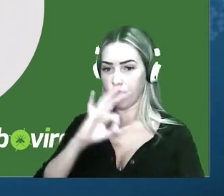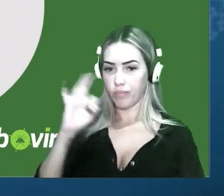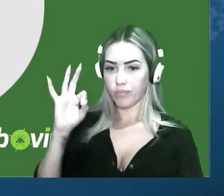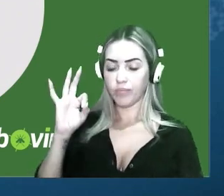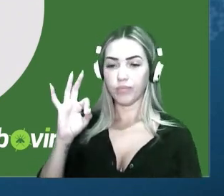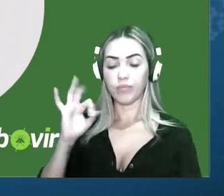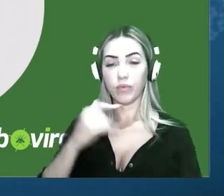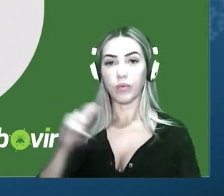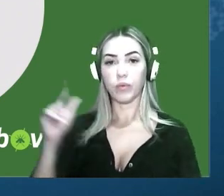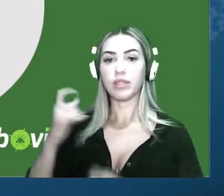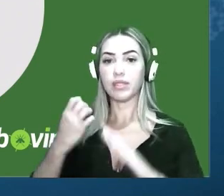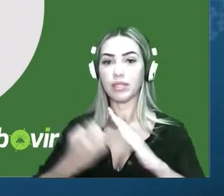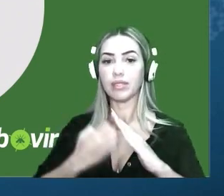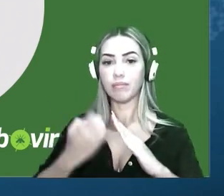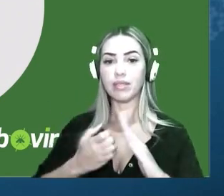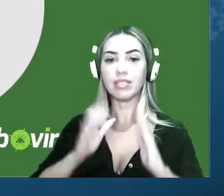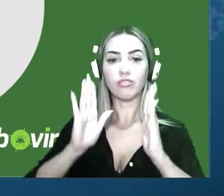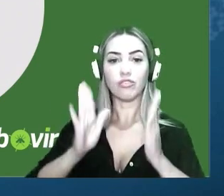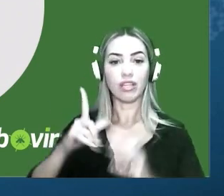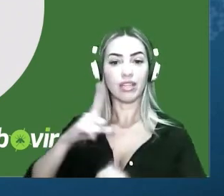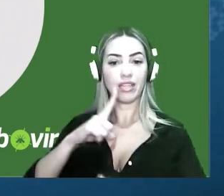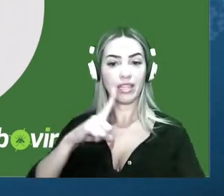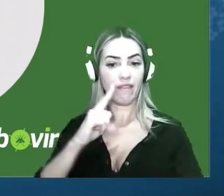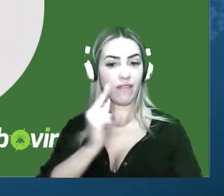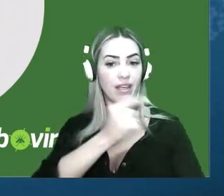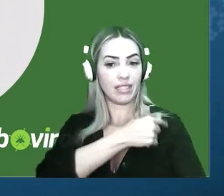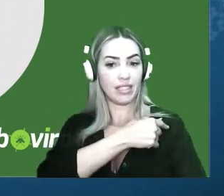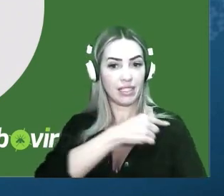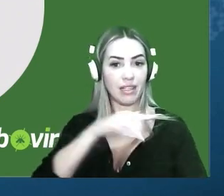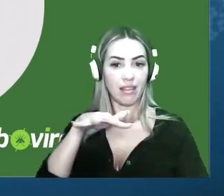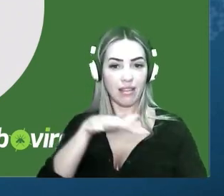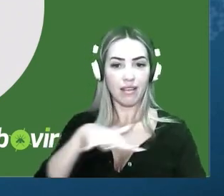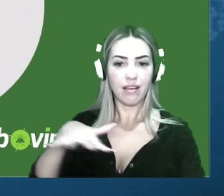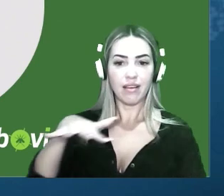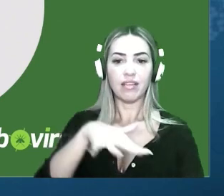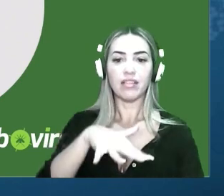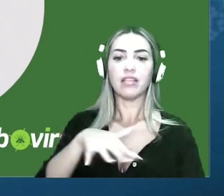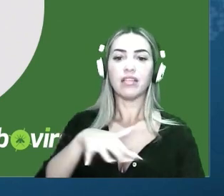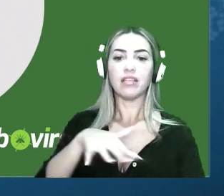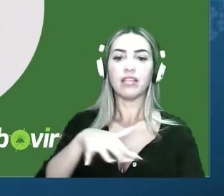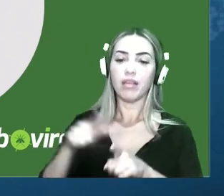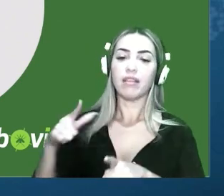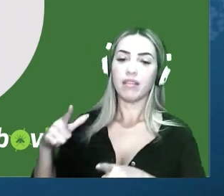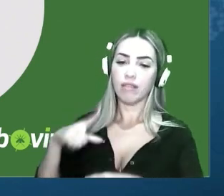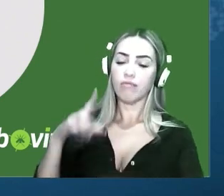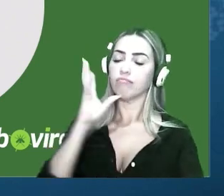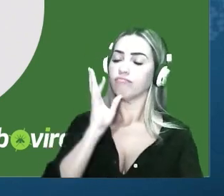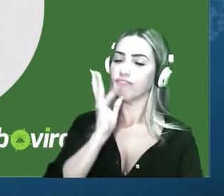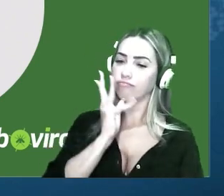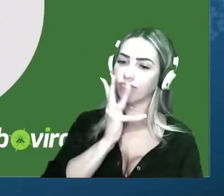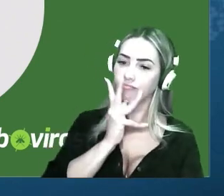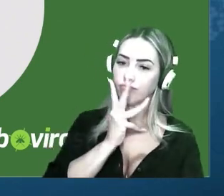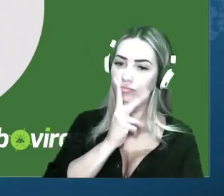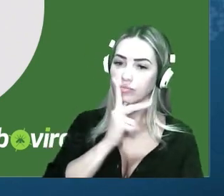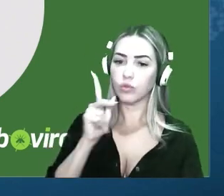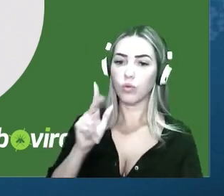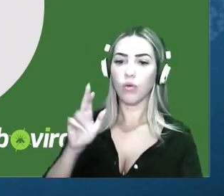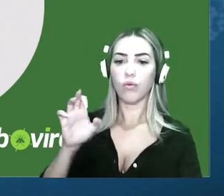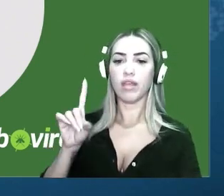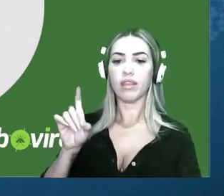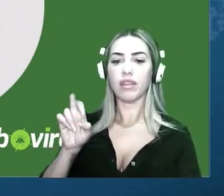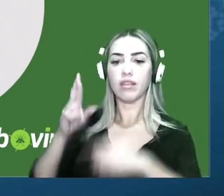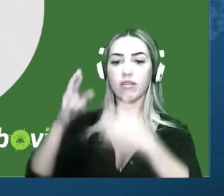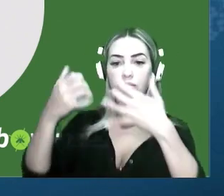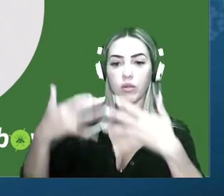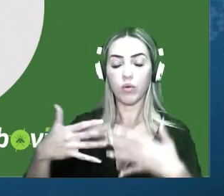empresas que já têm uma vacina no mercado também tiveram desenvolvimentos longos. Como o Éder pontuou, são vacinas